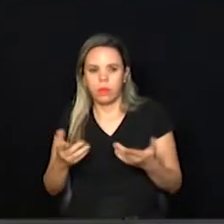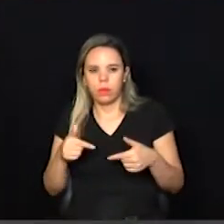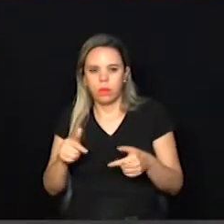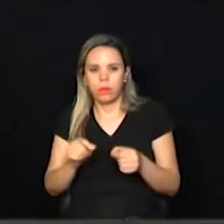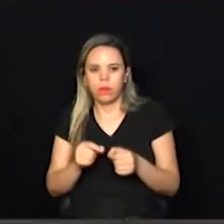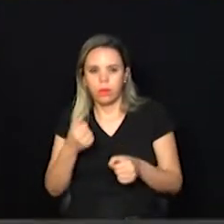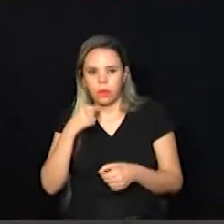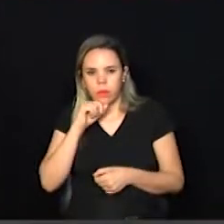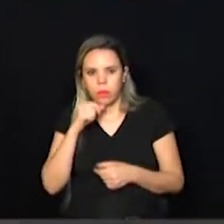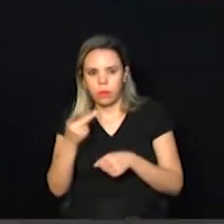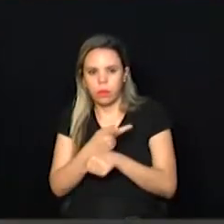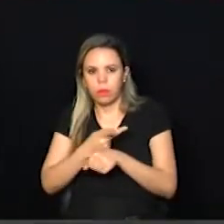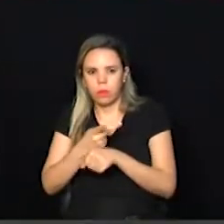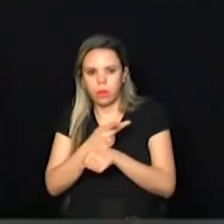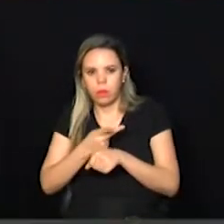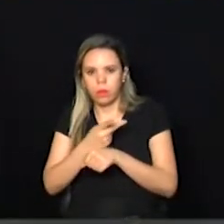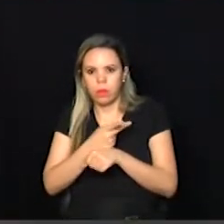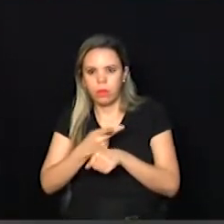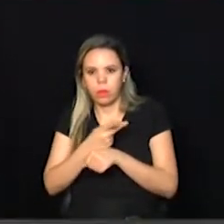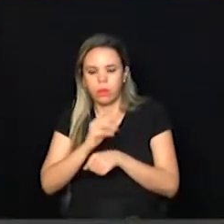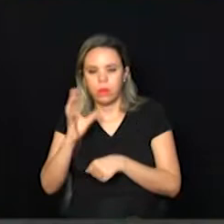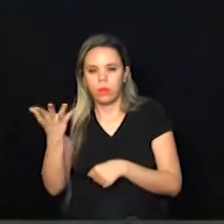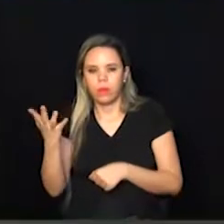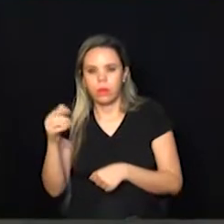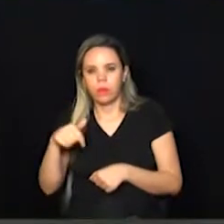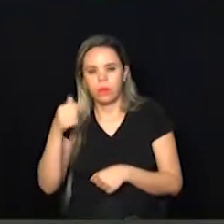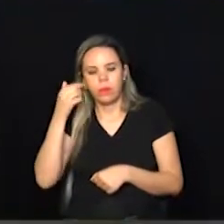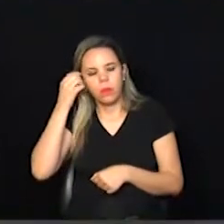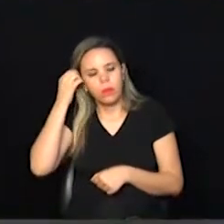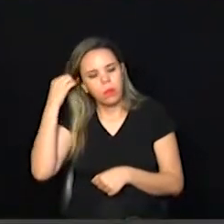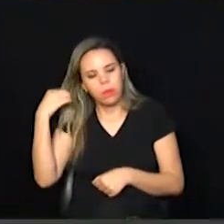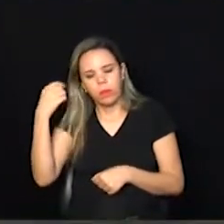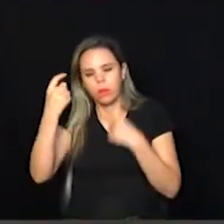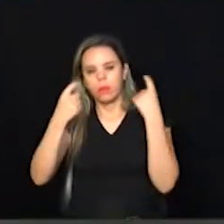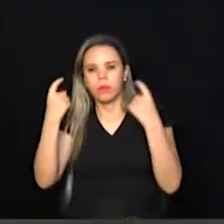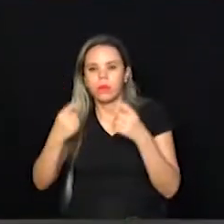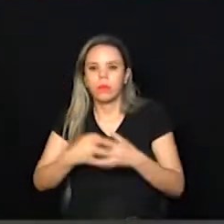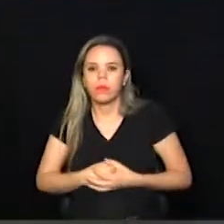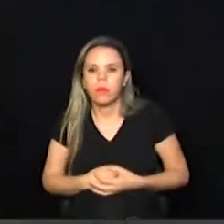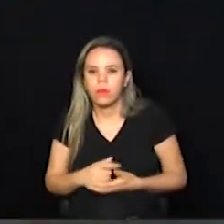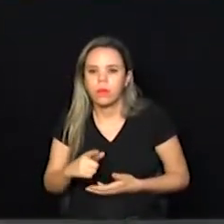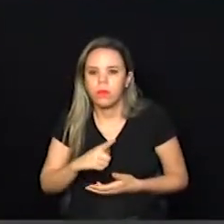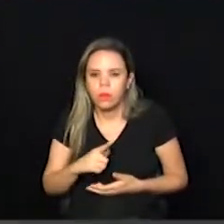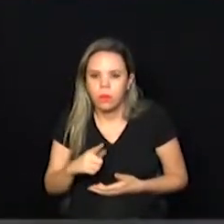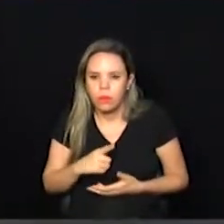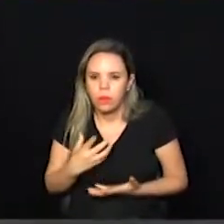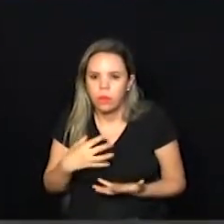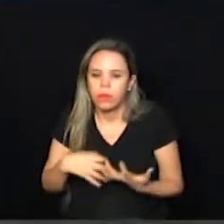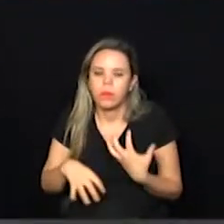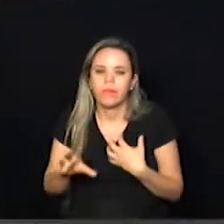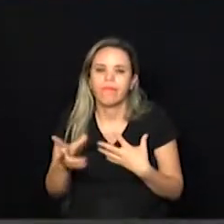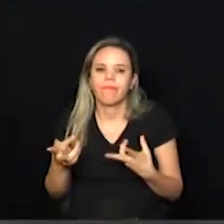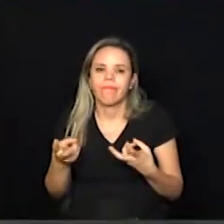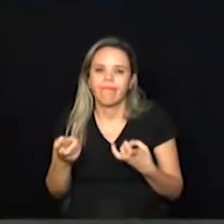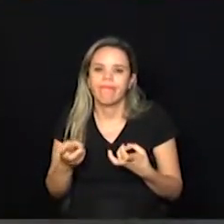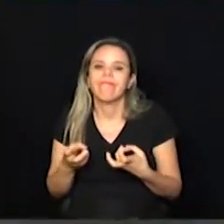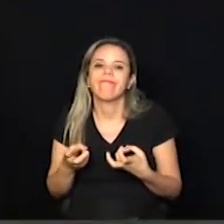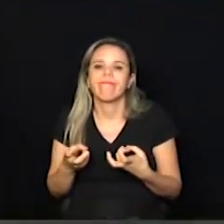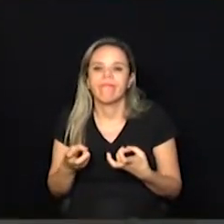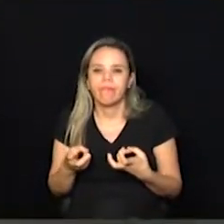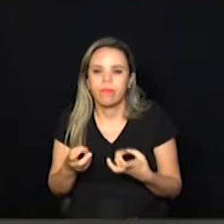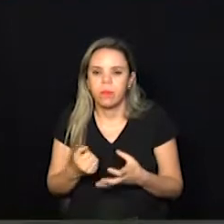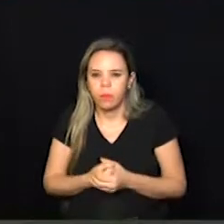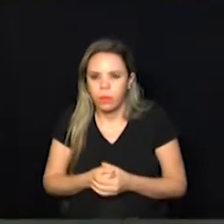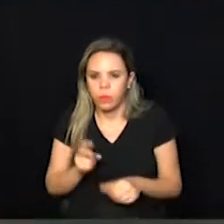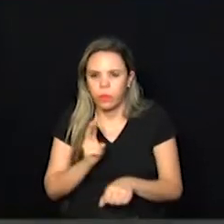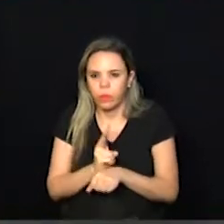minha mãe está procurando, o que está acontecendo aqui, então tem essa preocupação. Nós temos tido esse olhar, então tem essa questão do